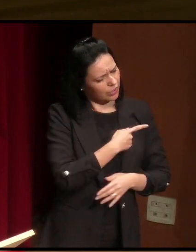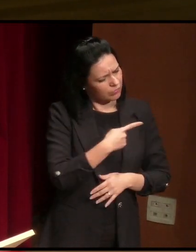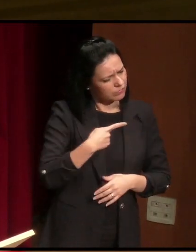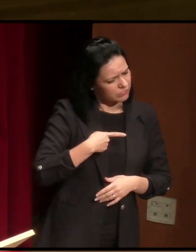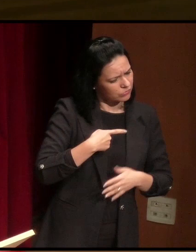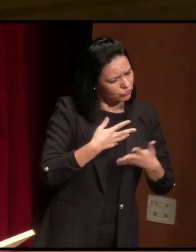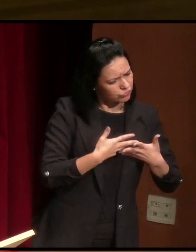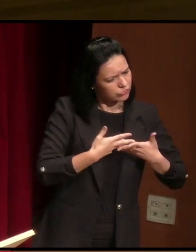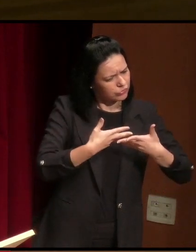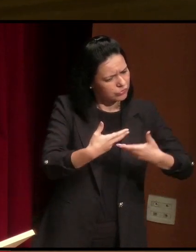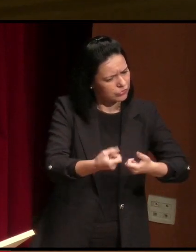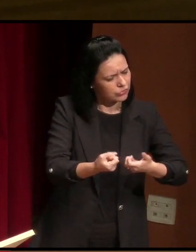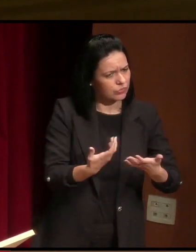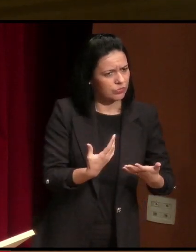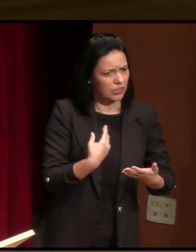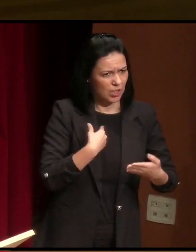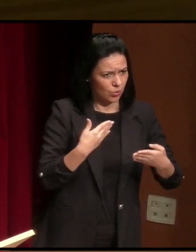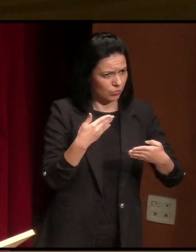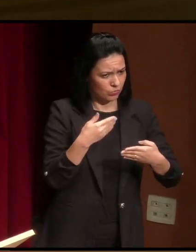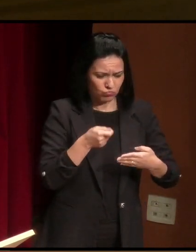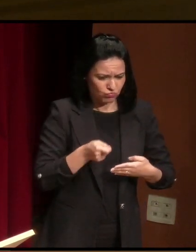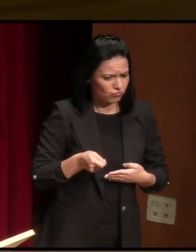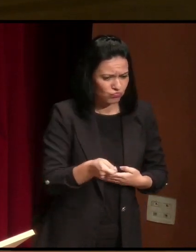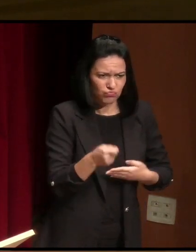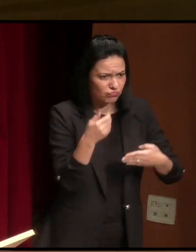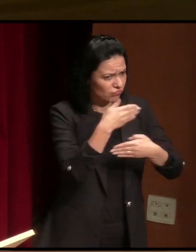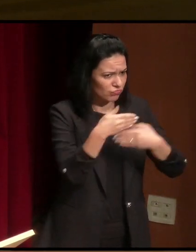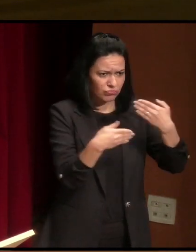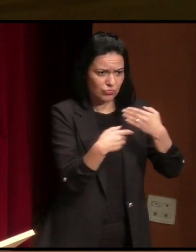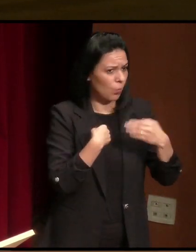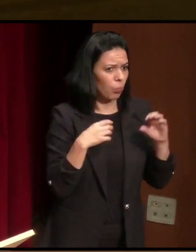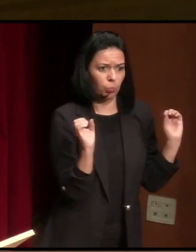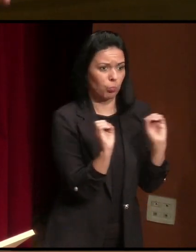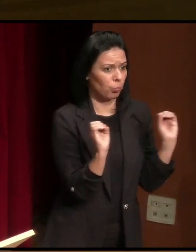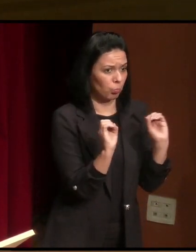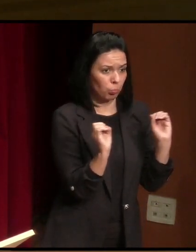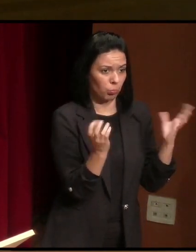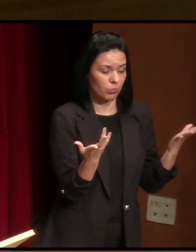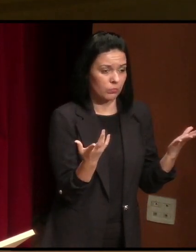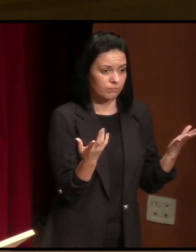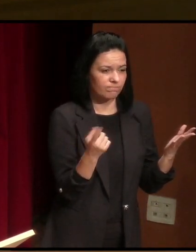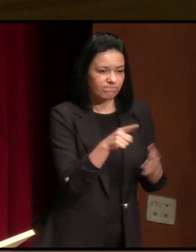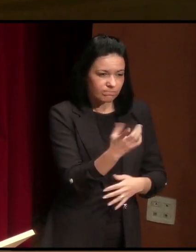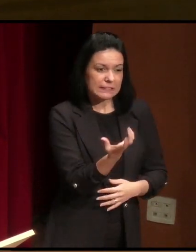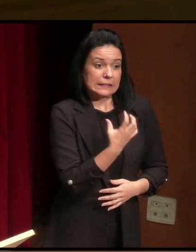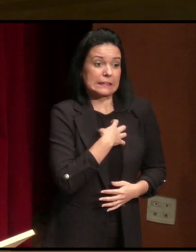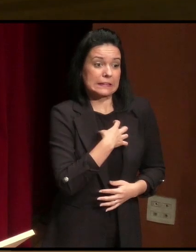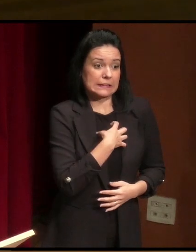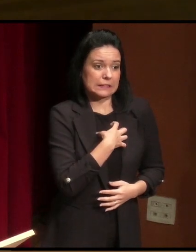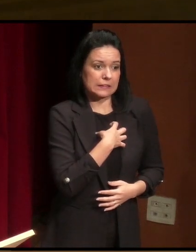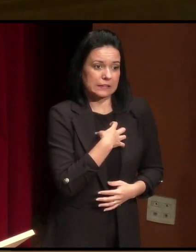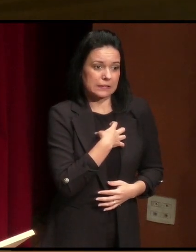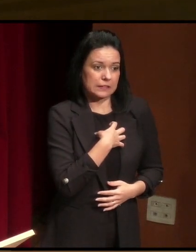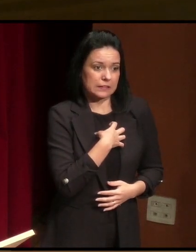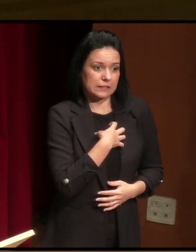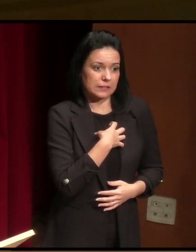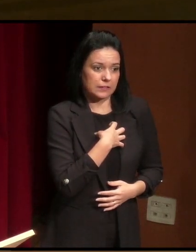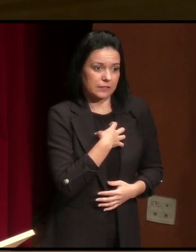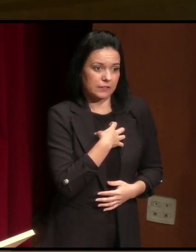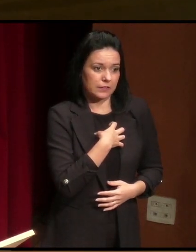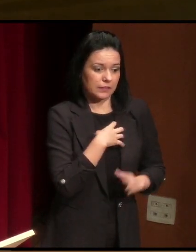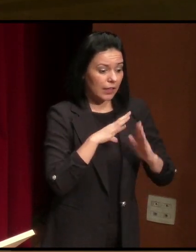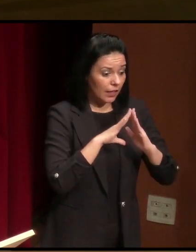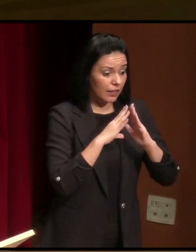assim, gente, eu não vou levar pendrive, não vou levar nada. Eu quero que vocês se sintam como a gente se sente quando estamos